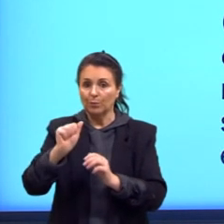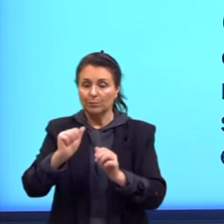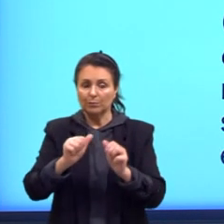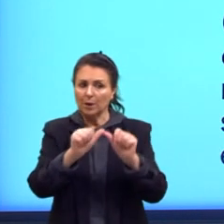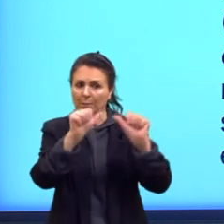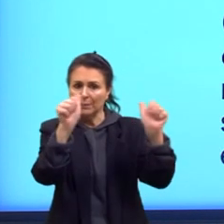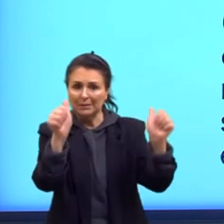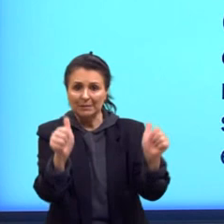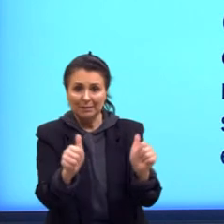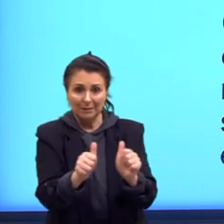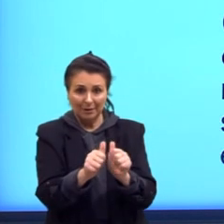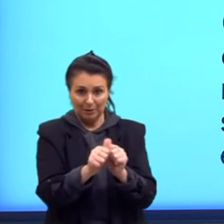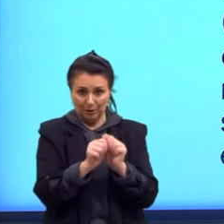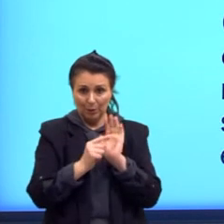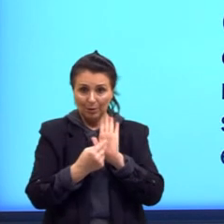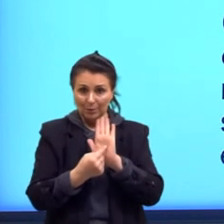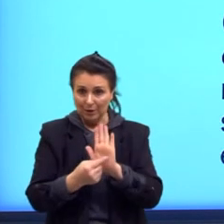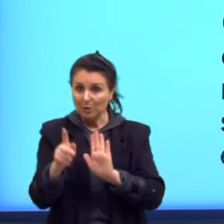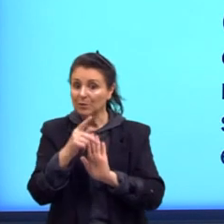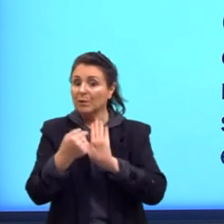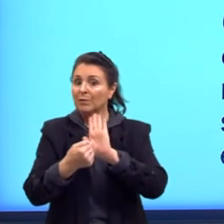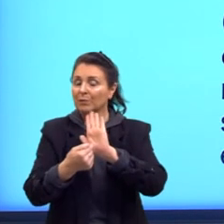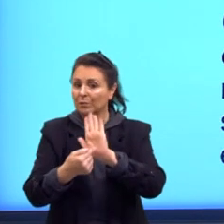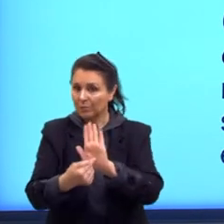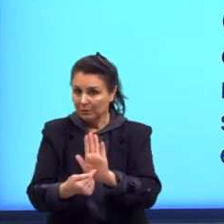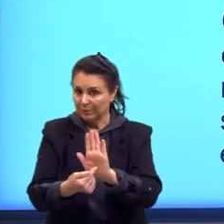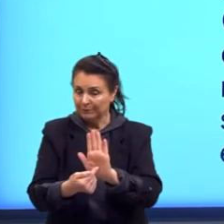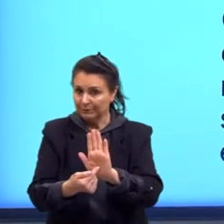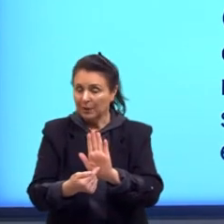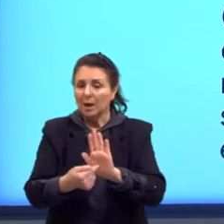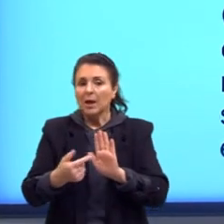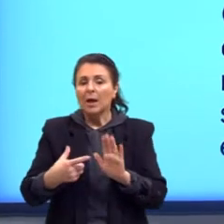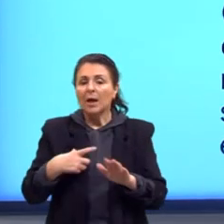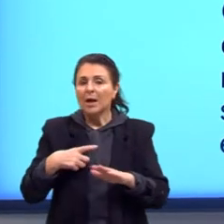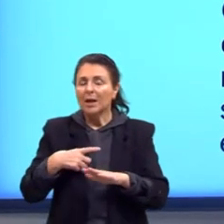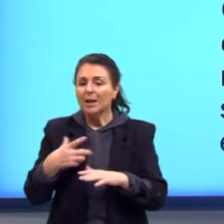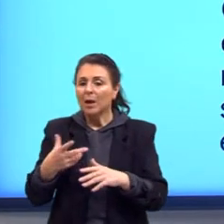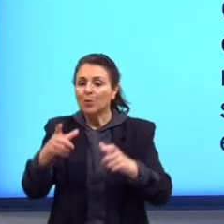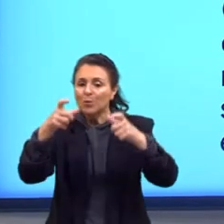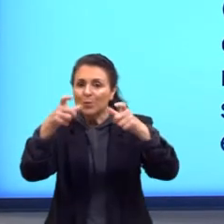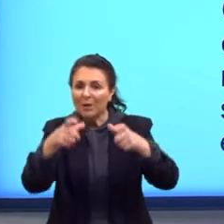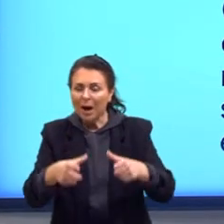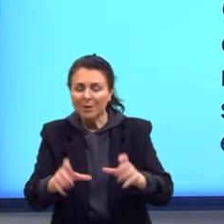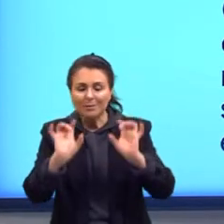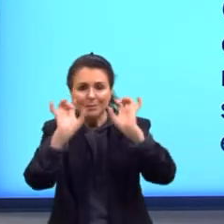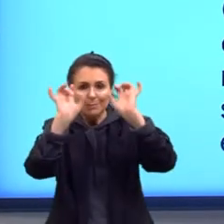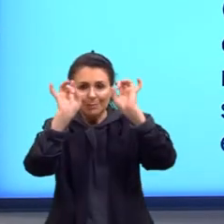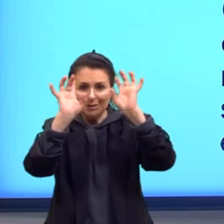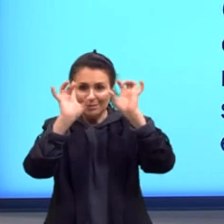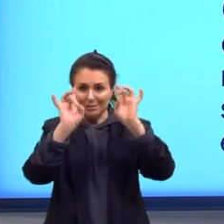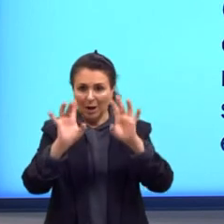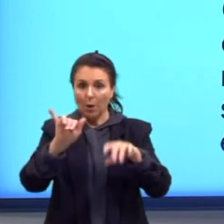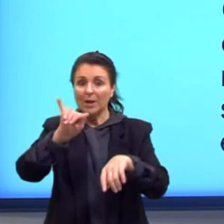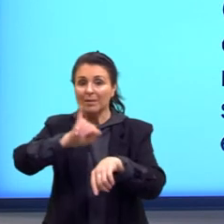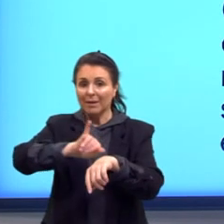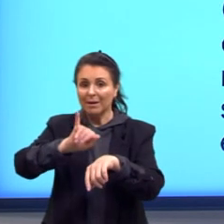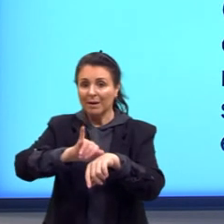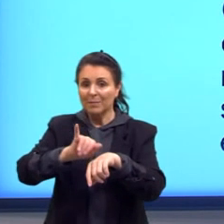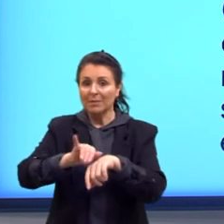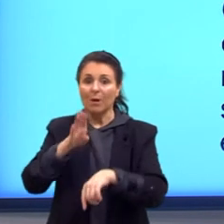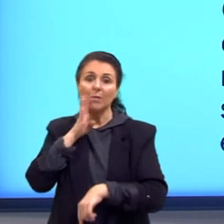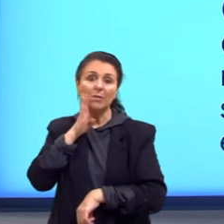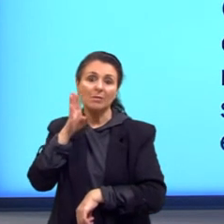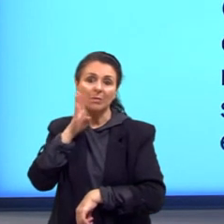que eu já vou mostrar para vocês ele é um dos principais pontos turísticos de Bruxelas ele foi construído